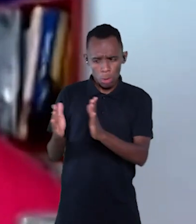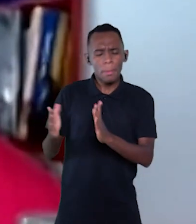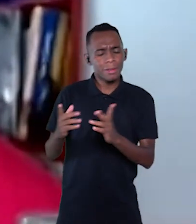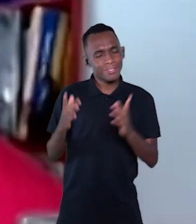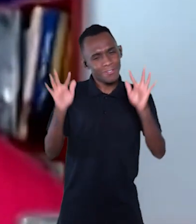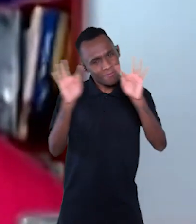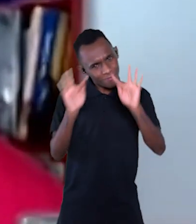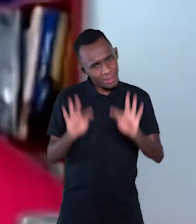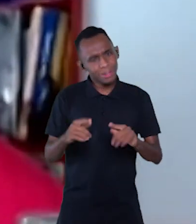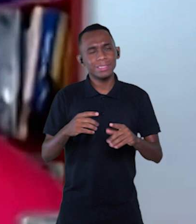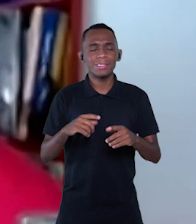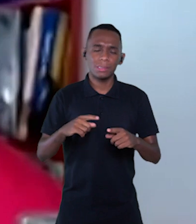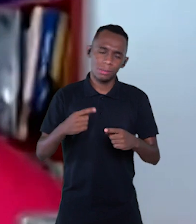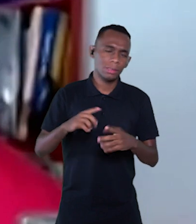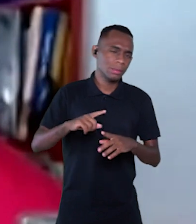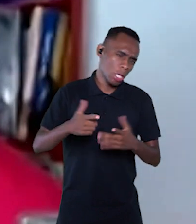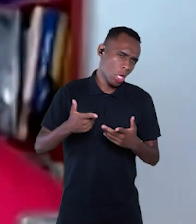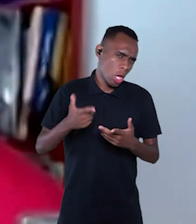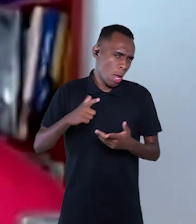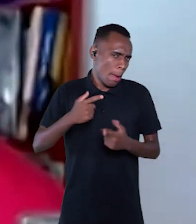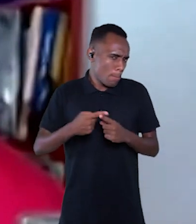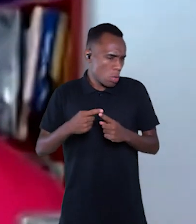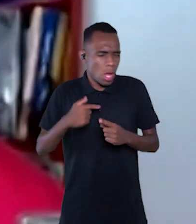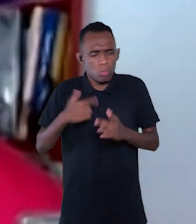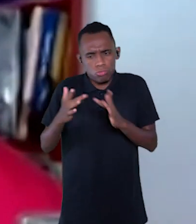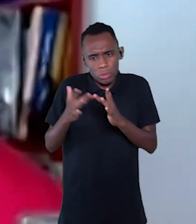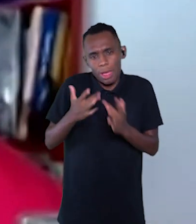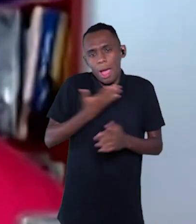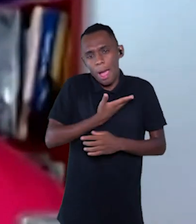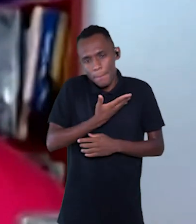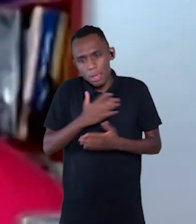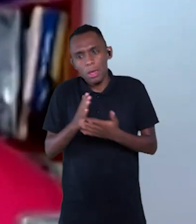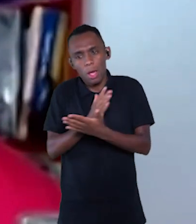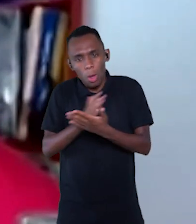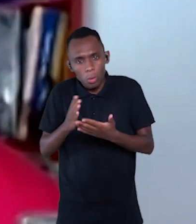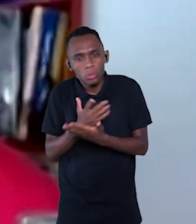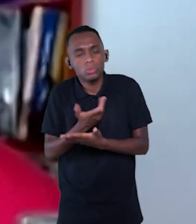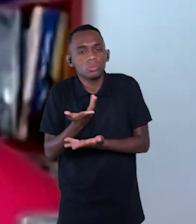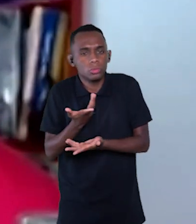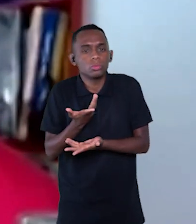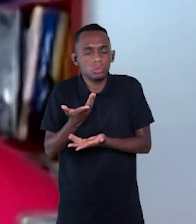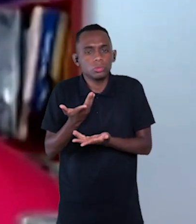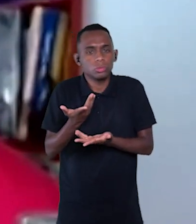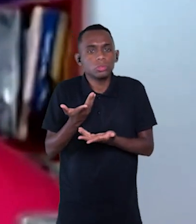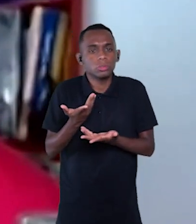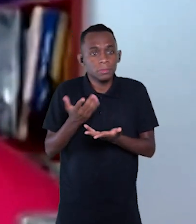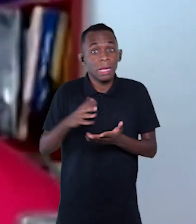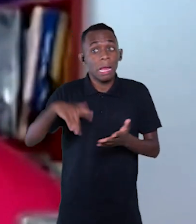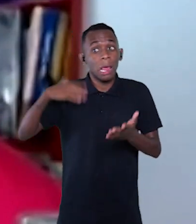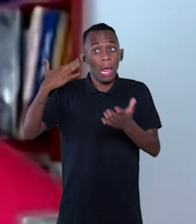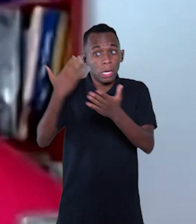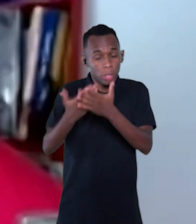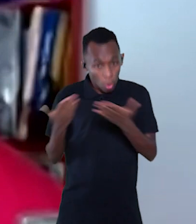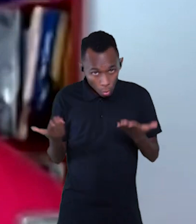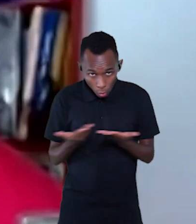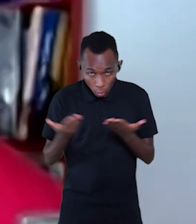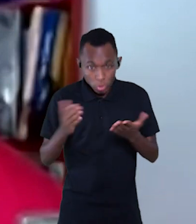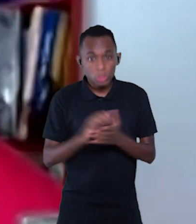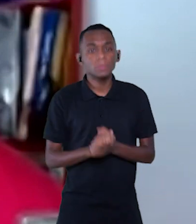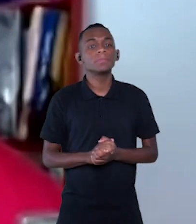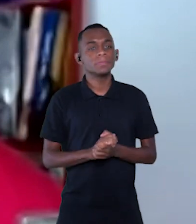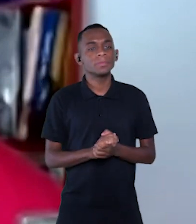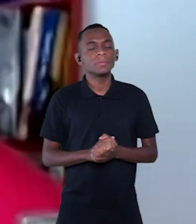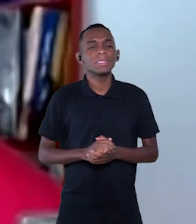desse desconforto. Fiz muitos colegas e alguns poucos amigos que trago até hoje. Tenho lembranças,